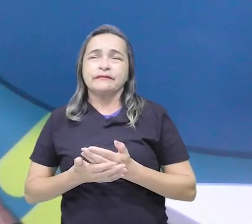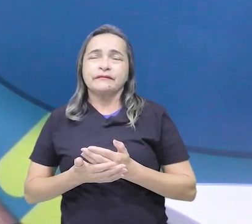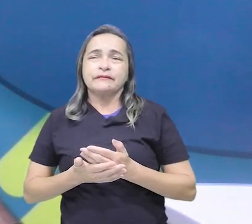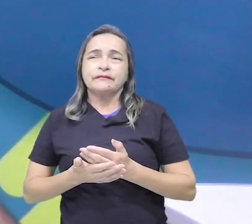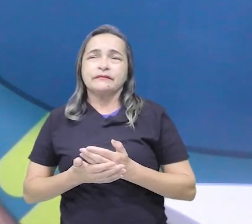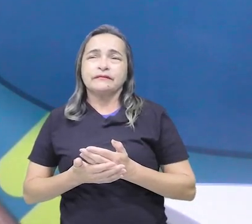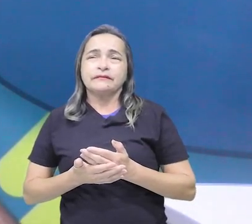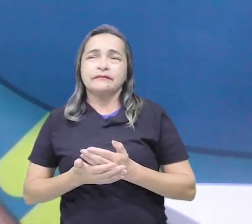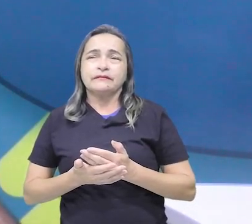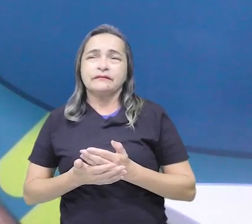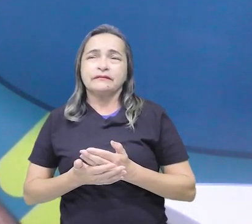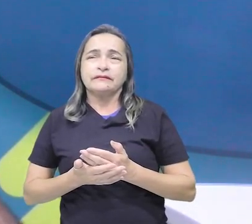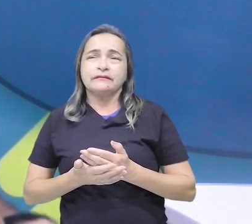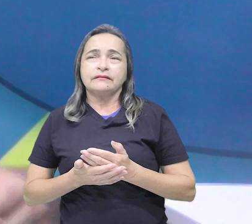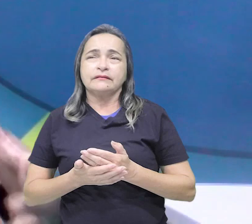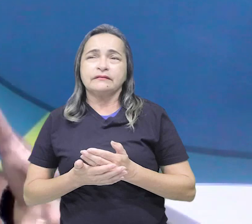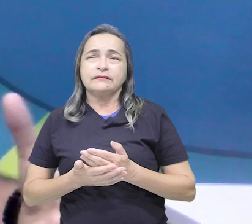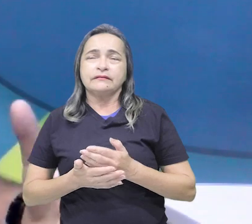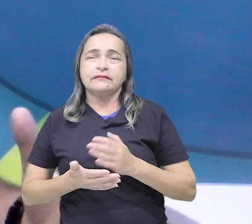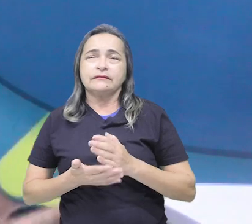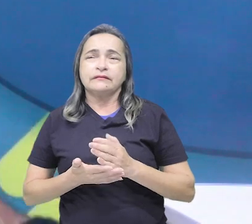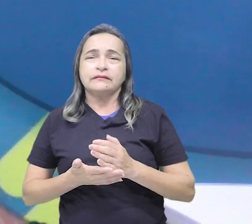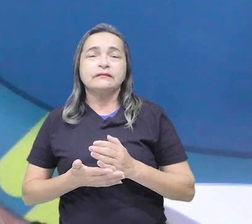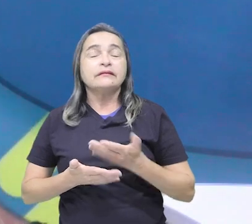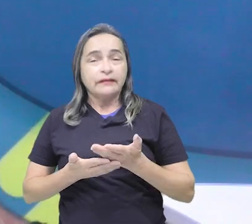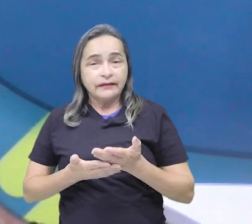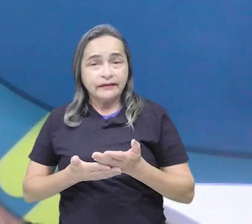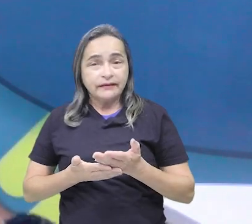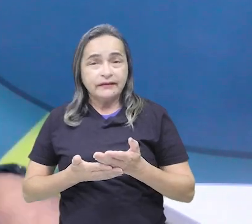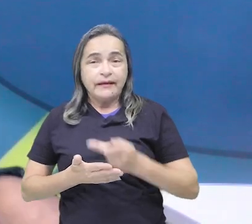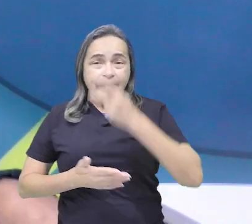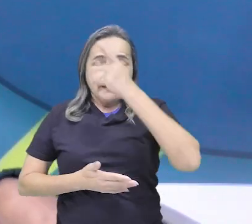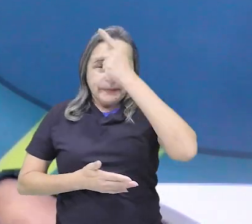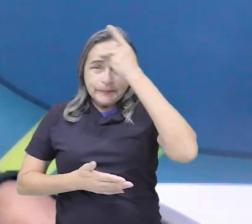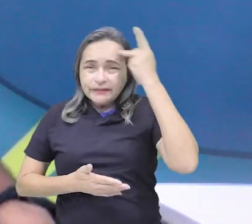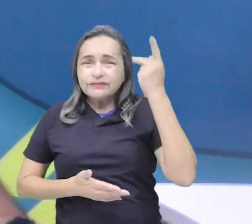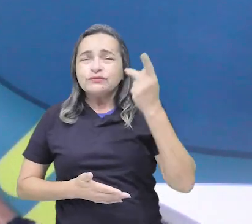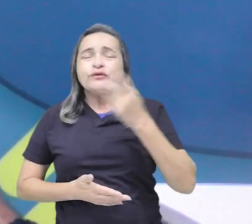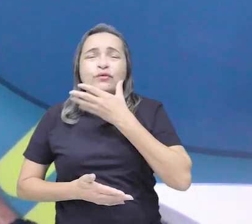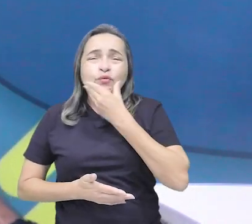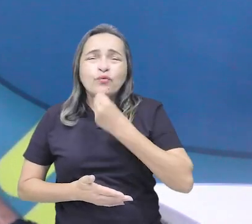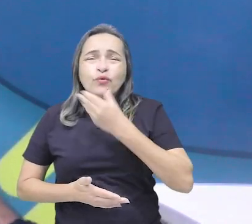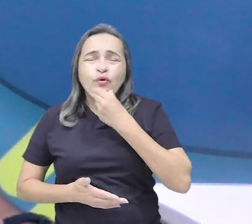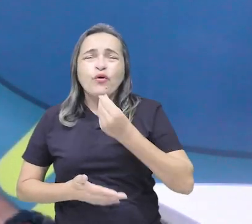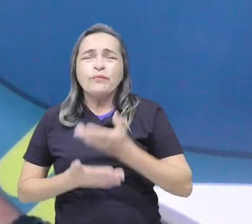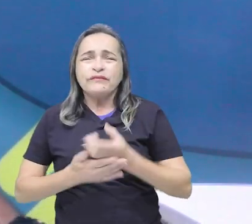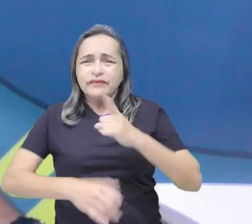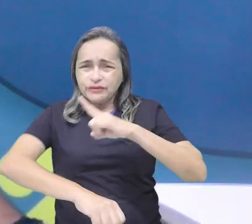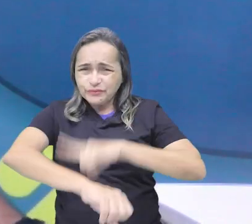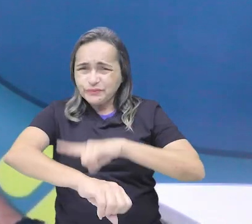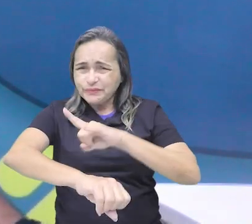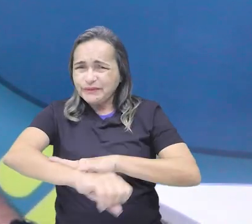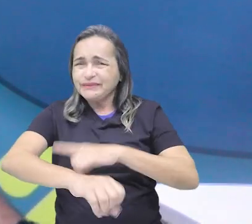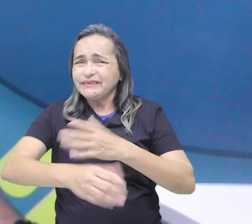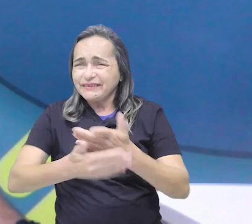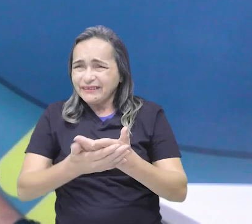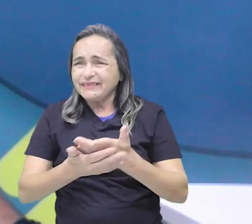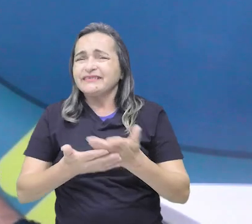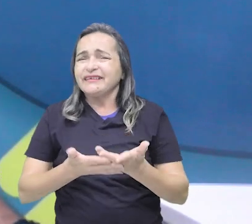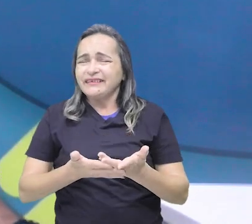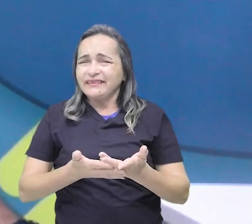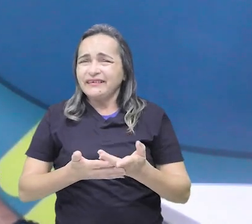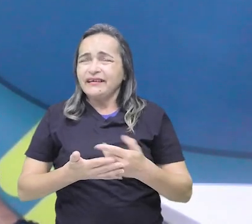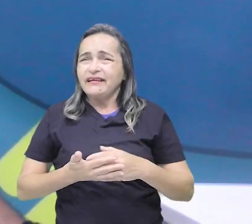isso, disfunções do paciente ao urinar, né? Então, ele é muito presente, como ele é um câncer que está presente no